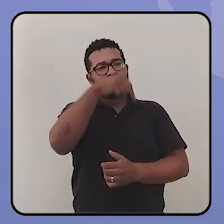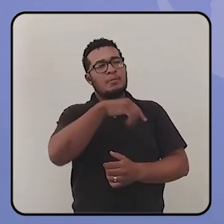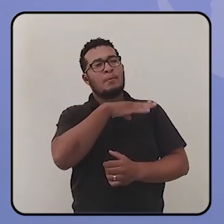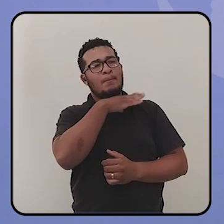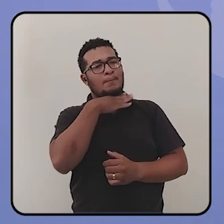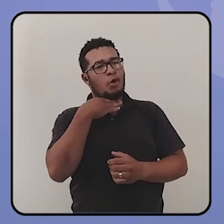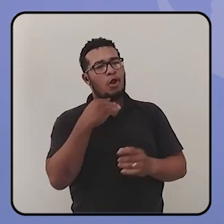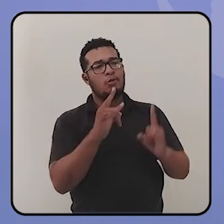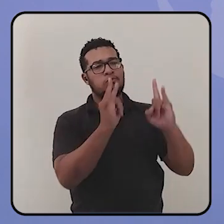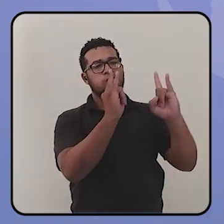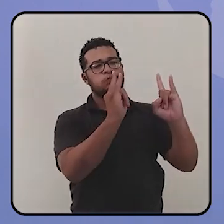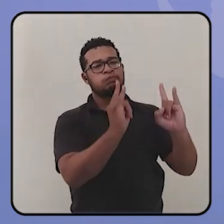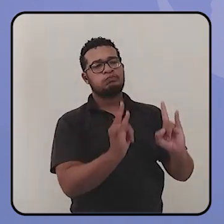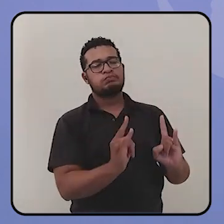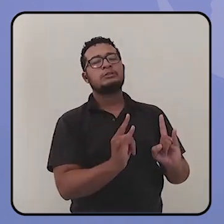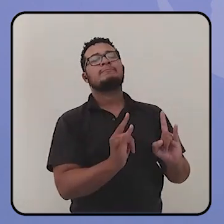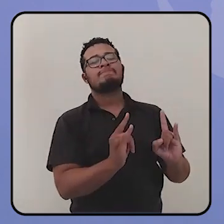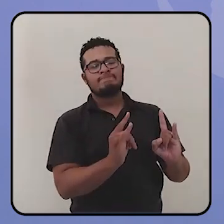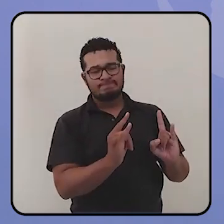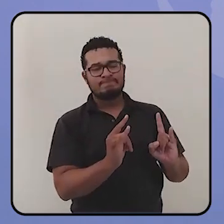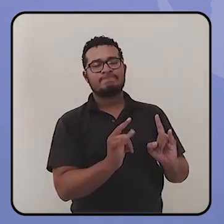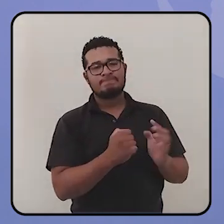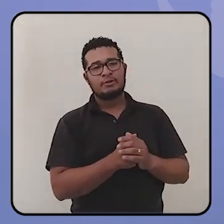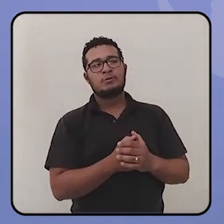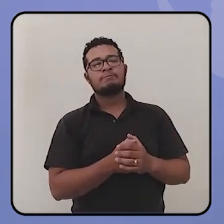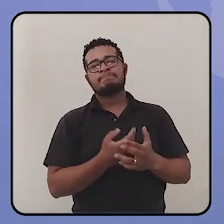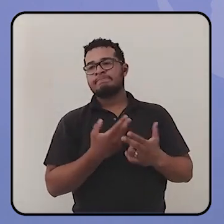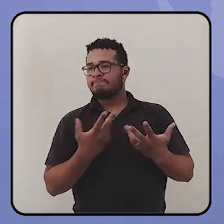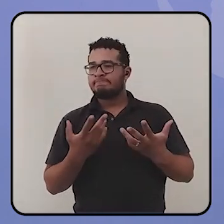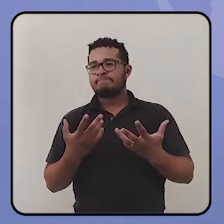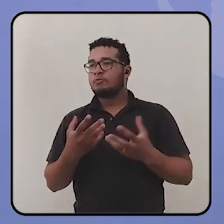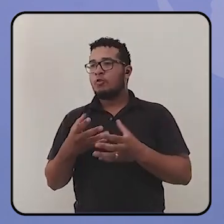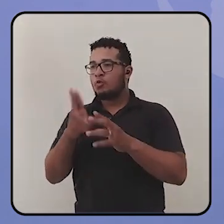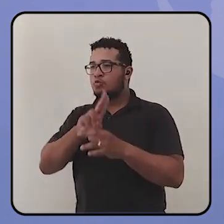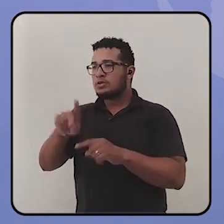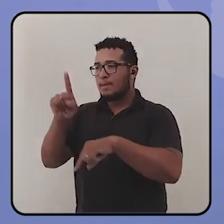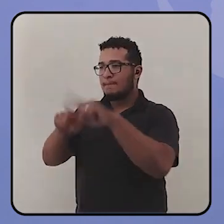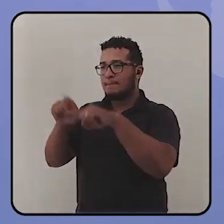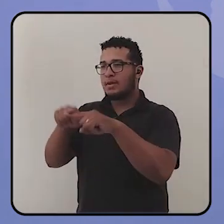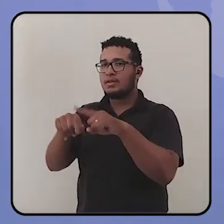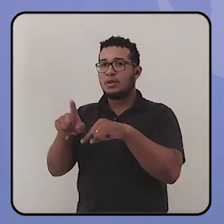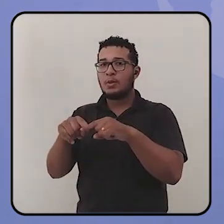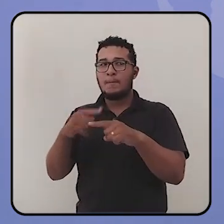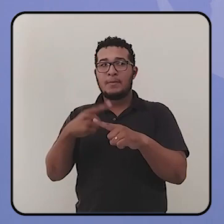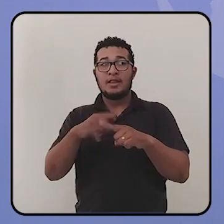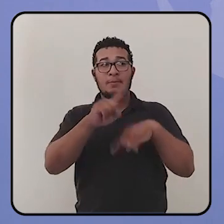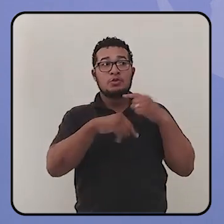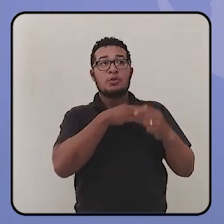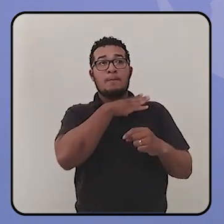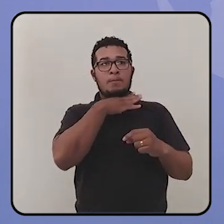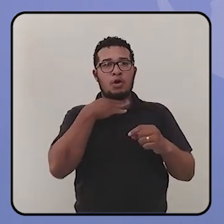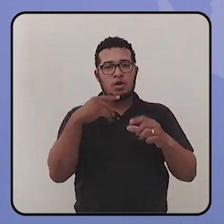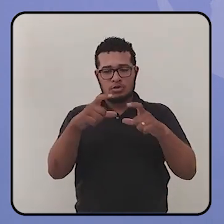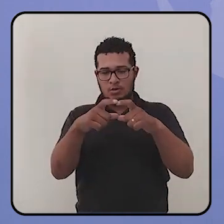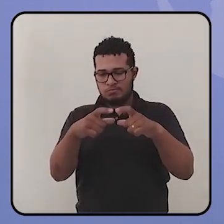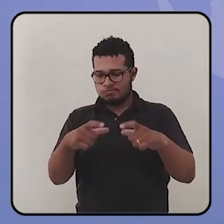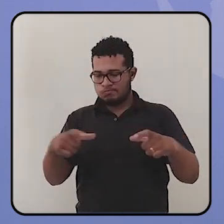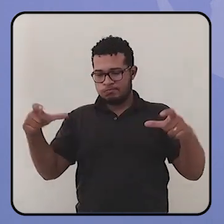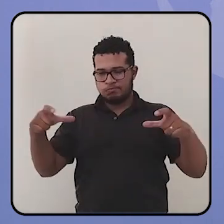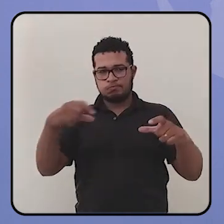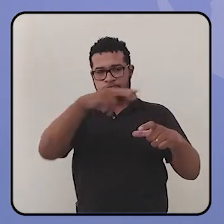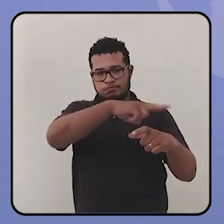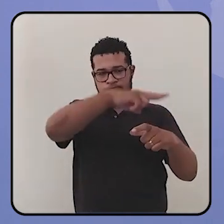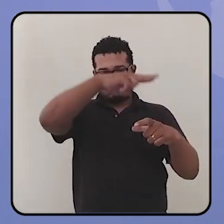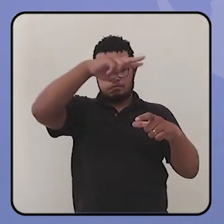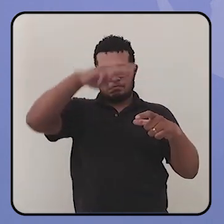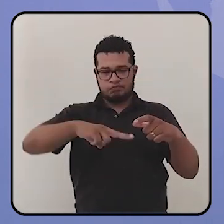mesmo. Alguns indígenas, ou quase todos eles, quando eles morriam, eles eram colocados dentro dessas urnas funerárias feitas de